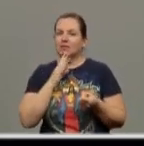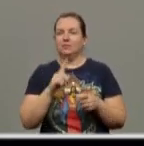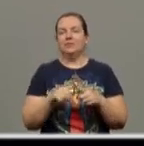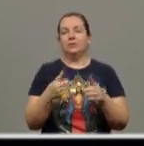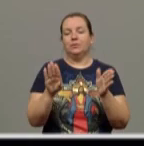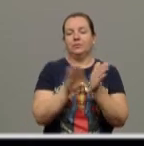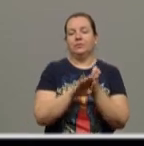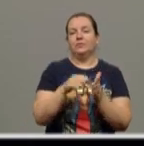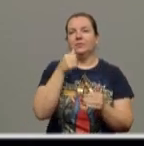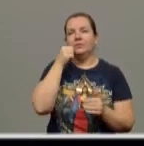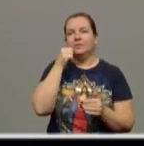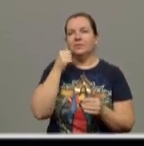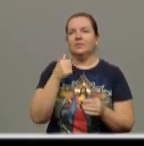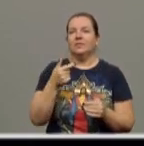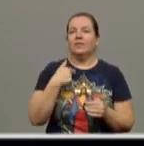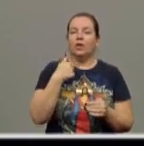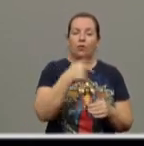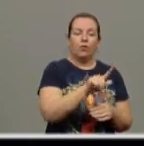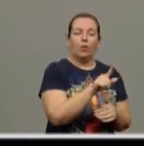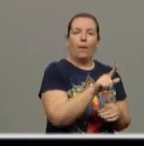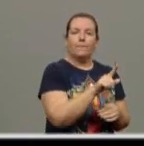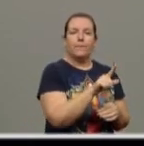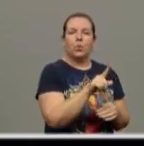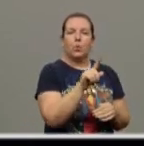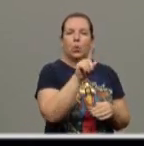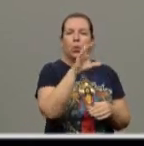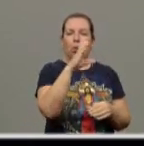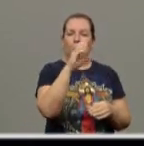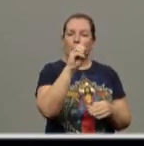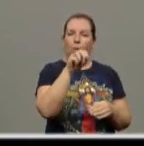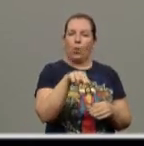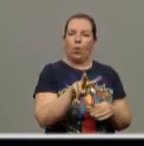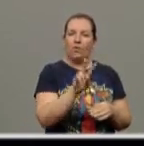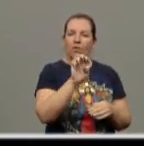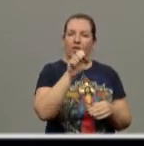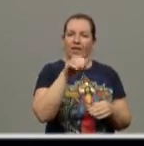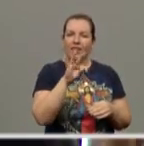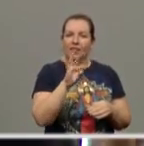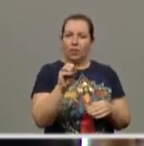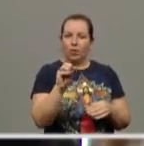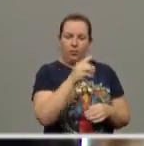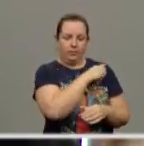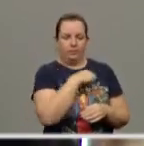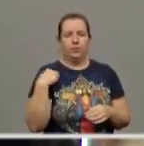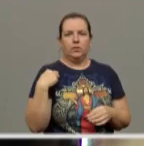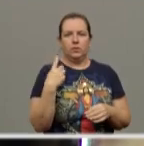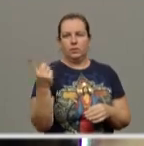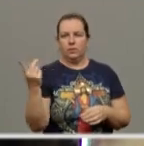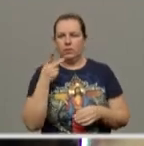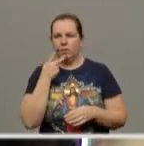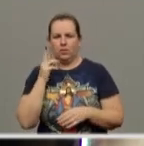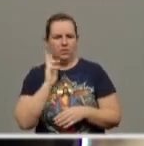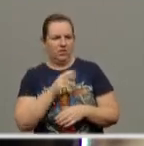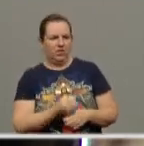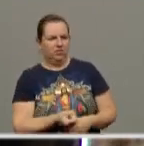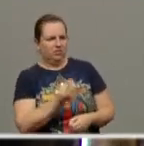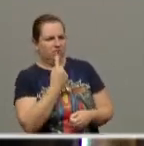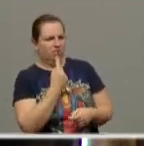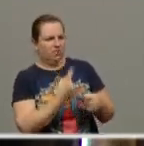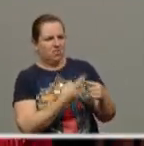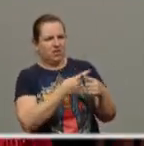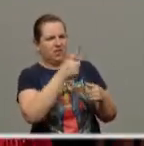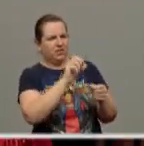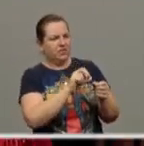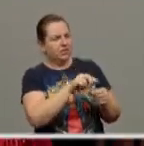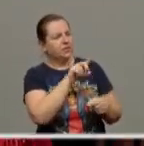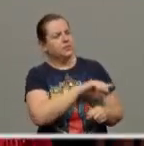assim: nossa, eu vou pro convento. Nossa senhora, por que que você vai fazer isso,